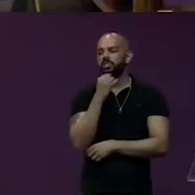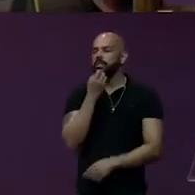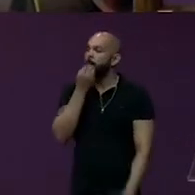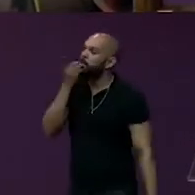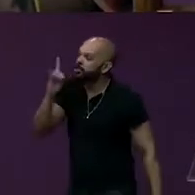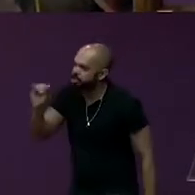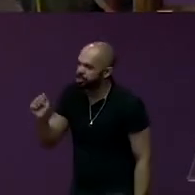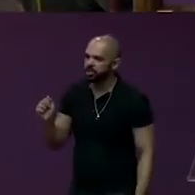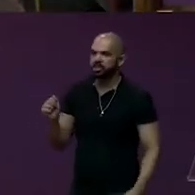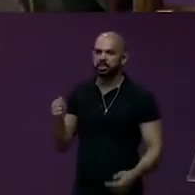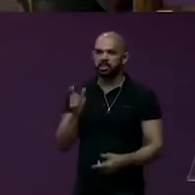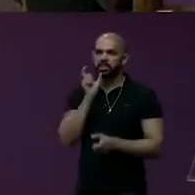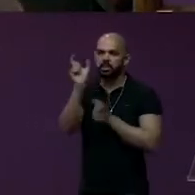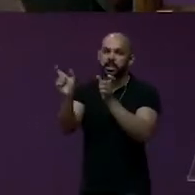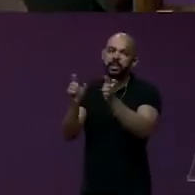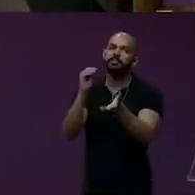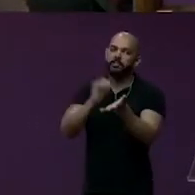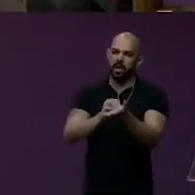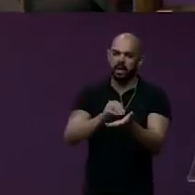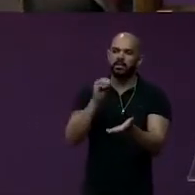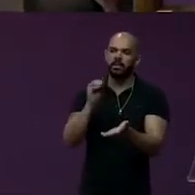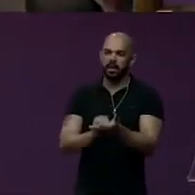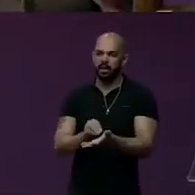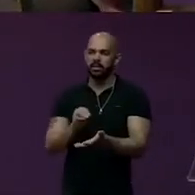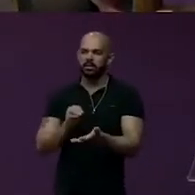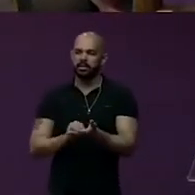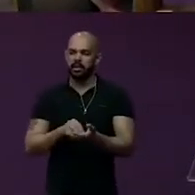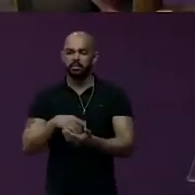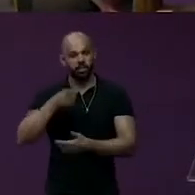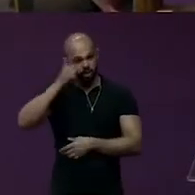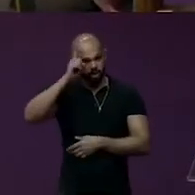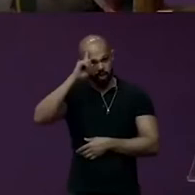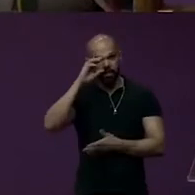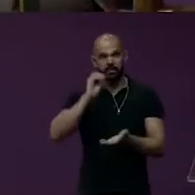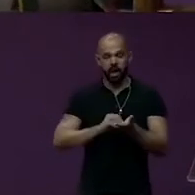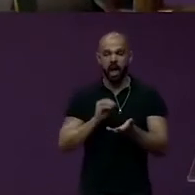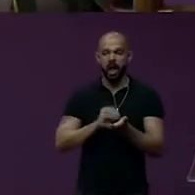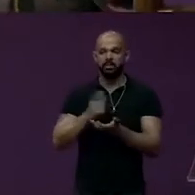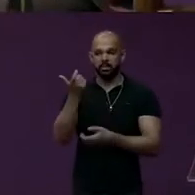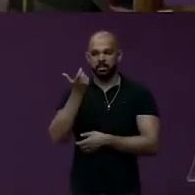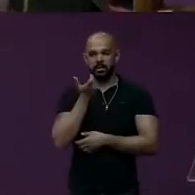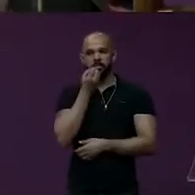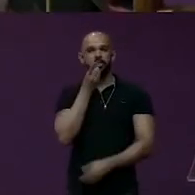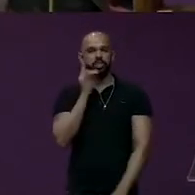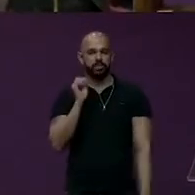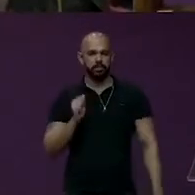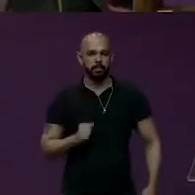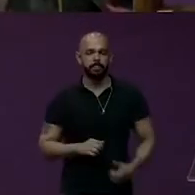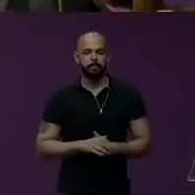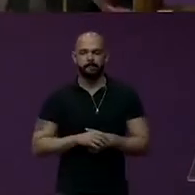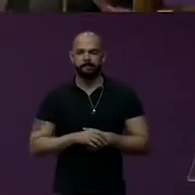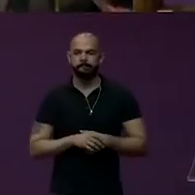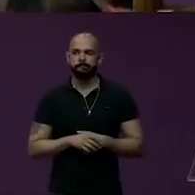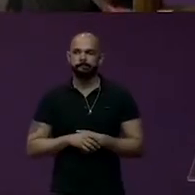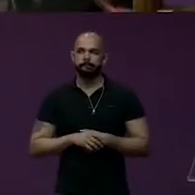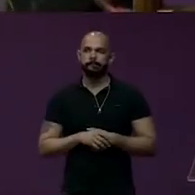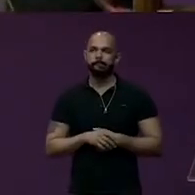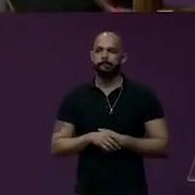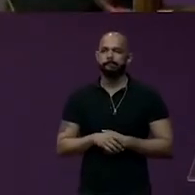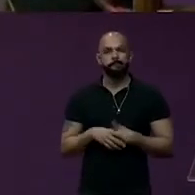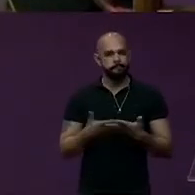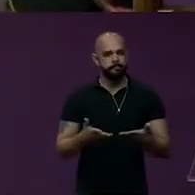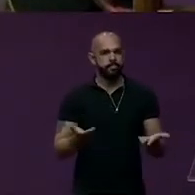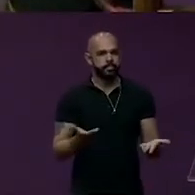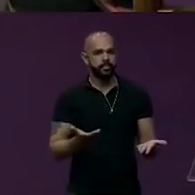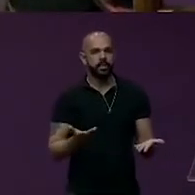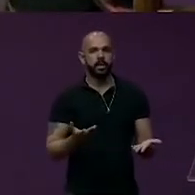dia para alguém, né, está fazendo falta isso, né, no meu dia a dia às vezes faz falta também. Bom, é, a gente